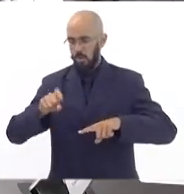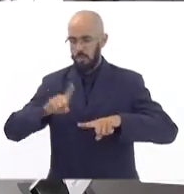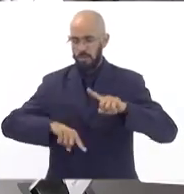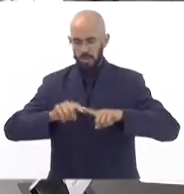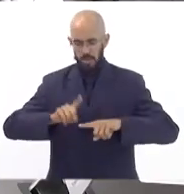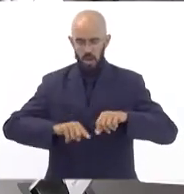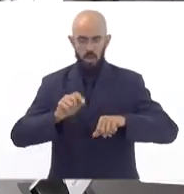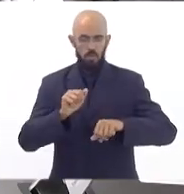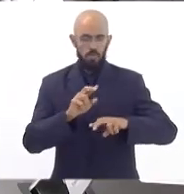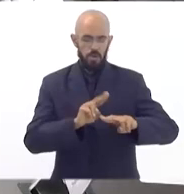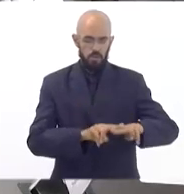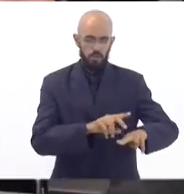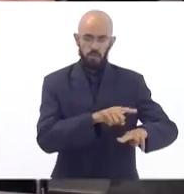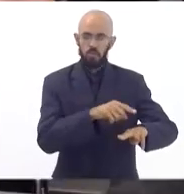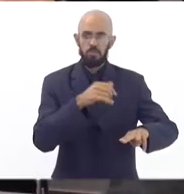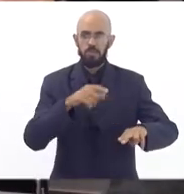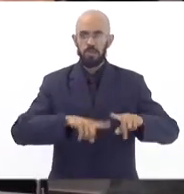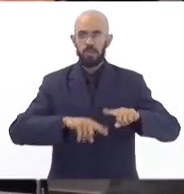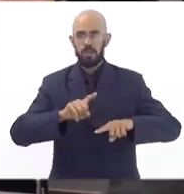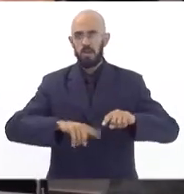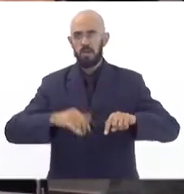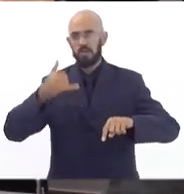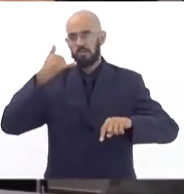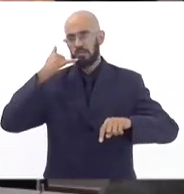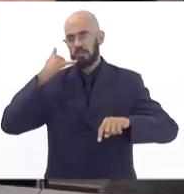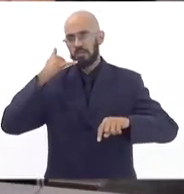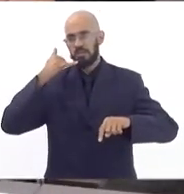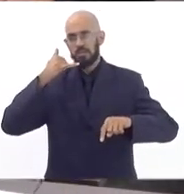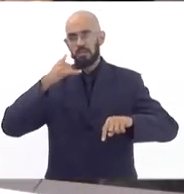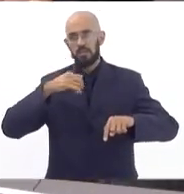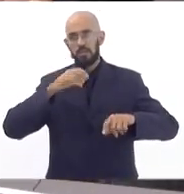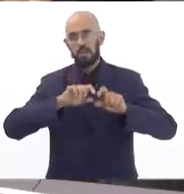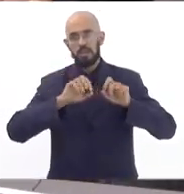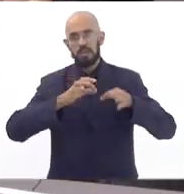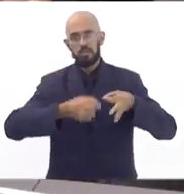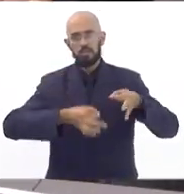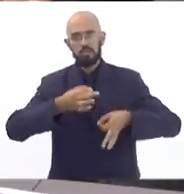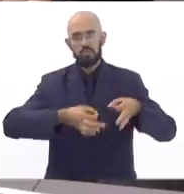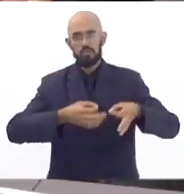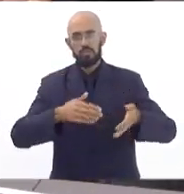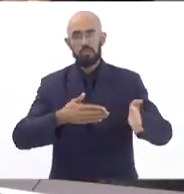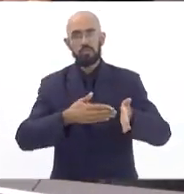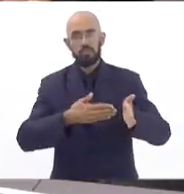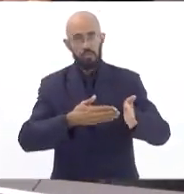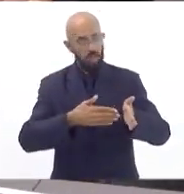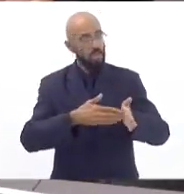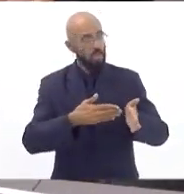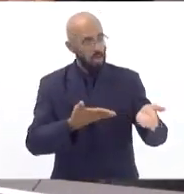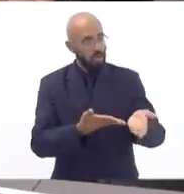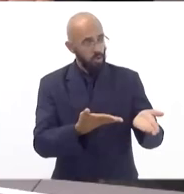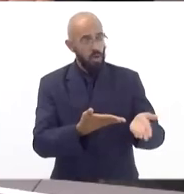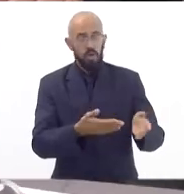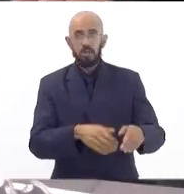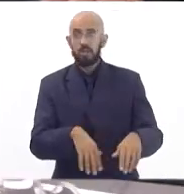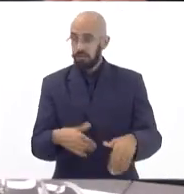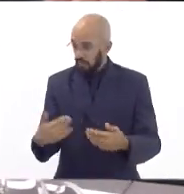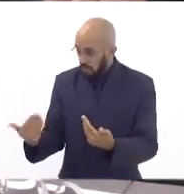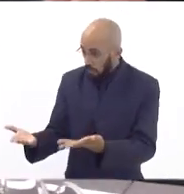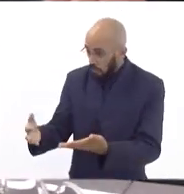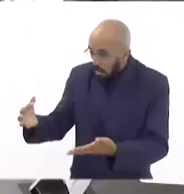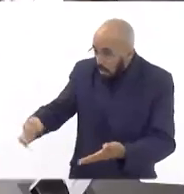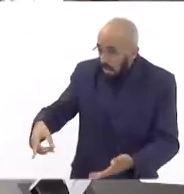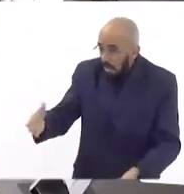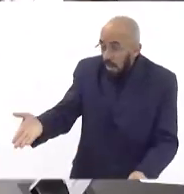material telefones e foi solicitado à justiça a liberação e até agora já foram descritos seis